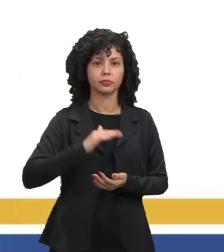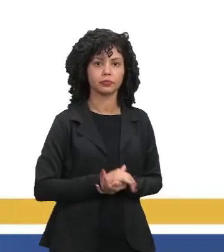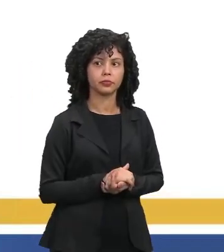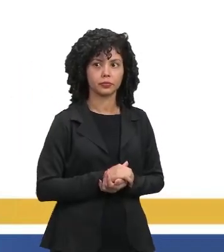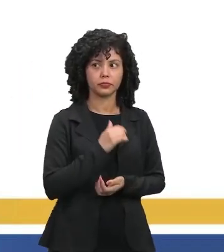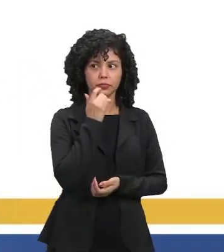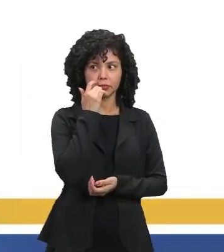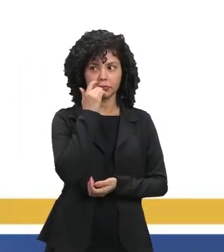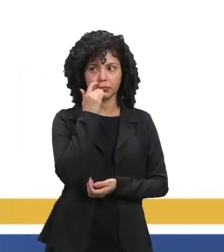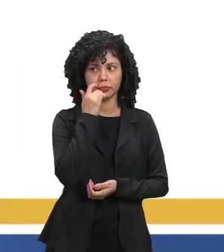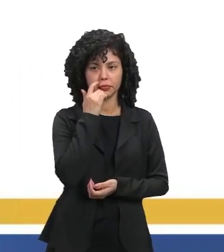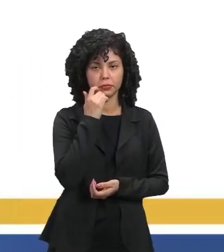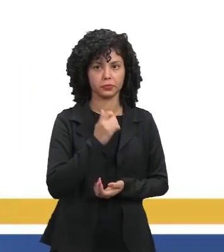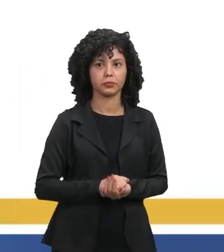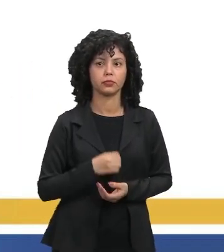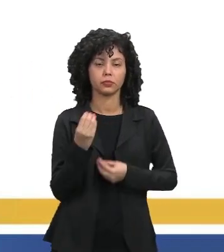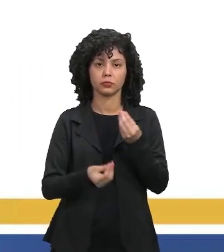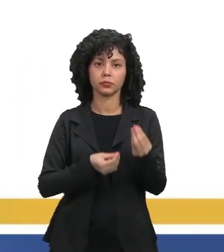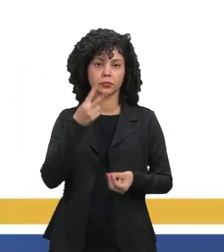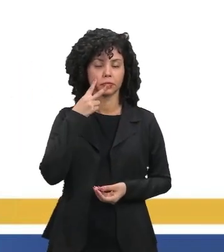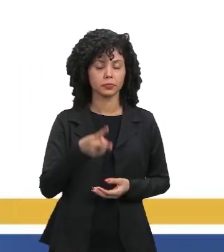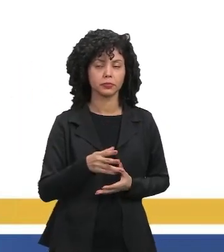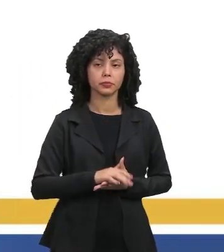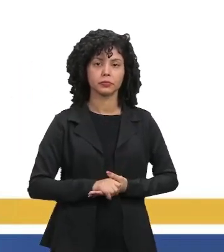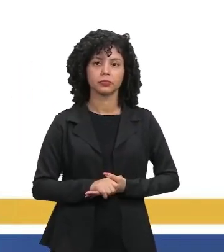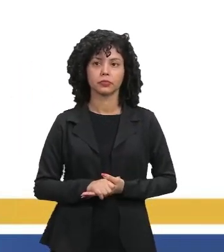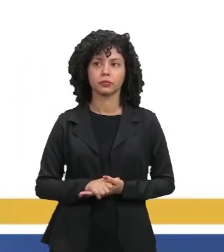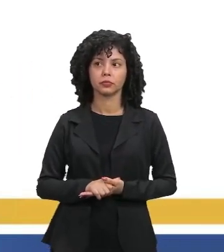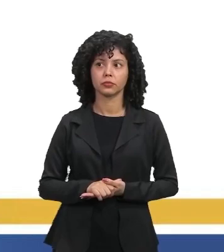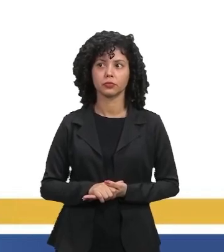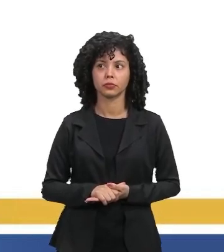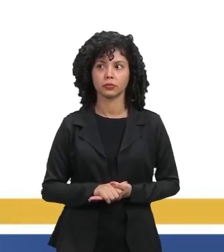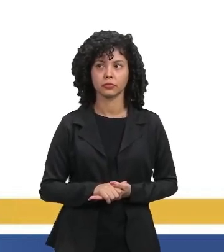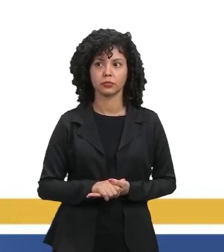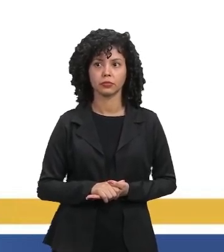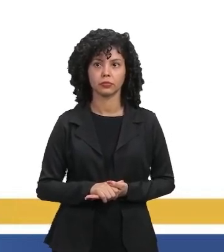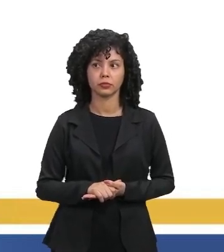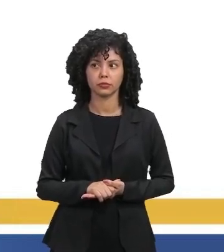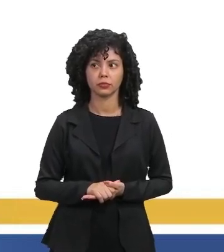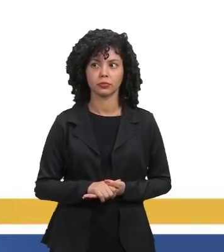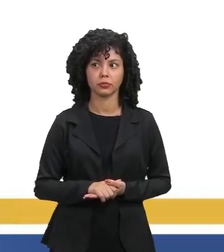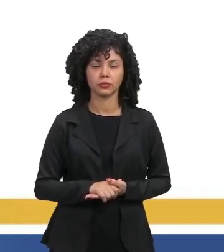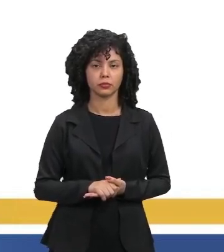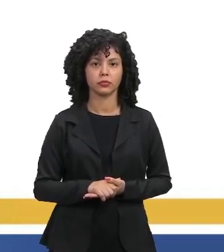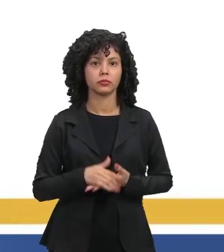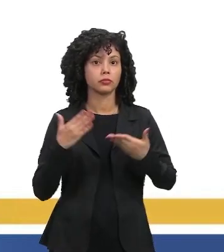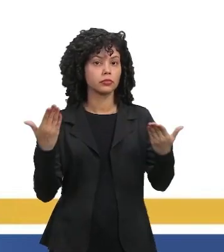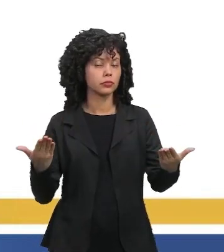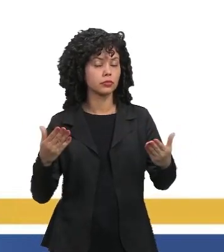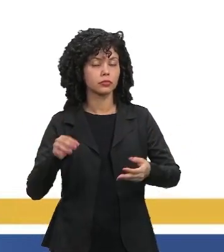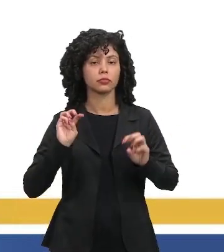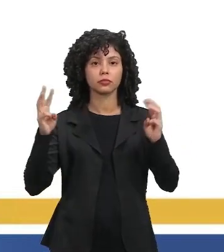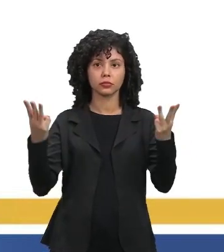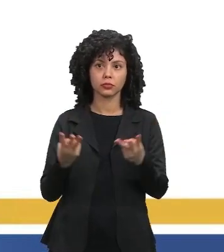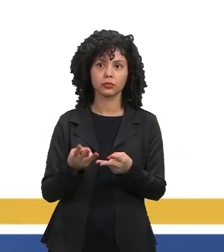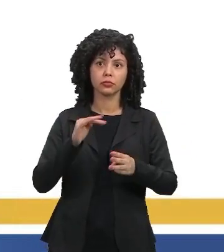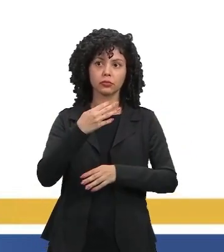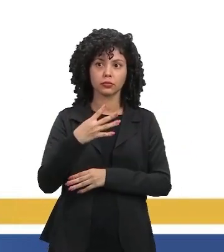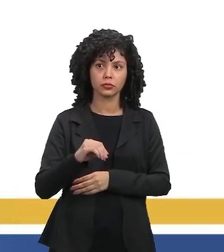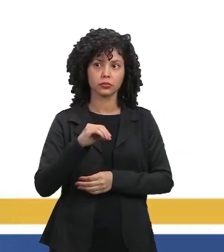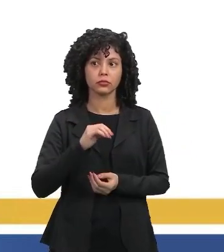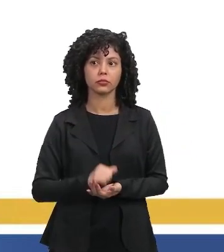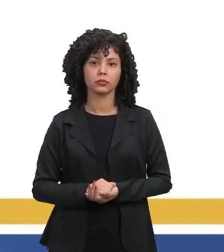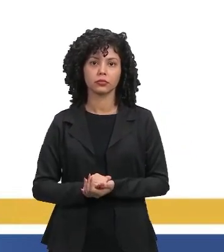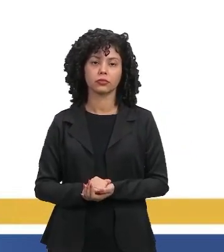do potássio, como vocês observam aí em tela. Então, com a massa 40 menos o número atômico é